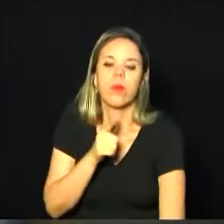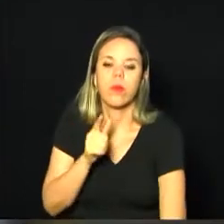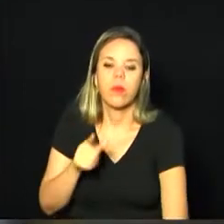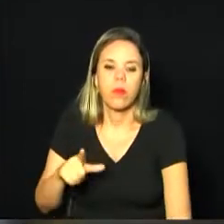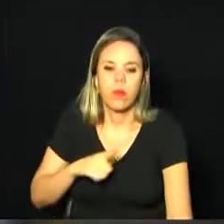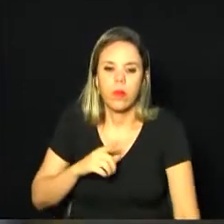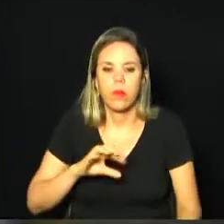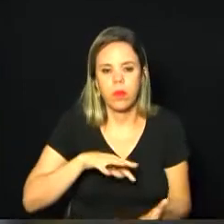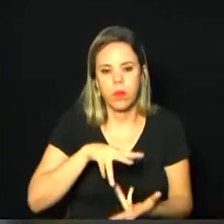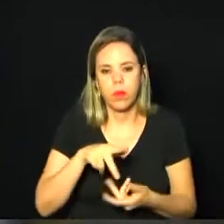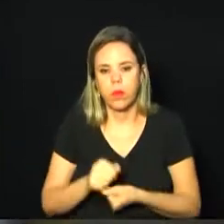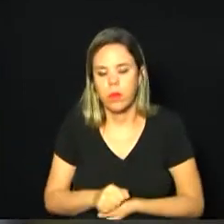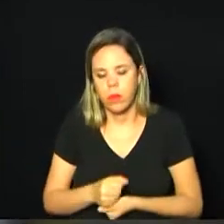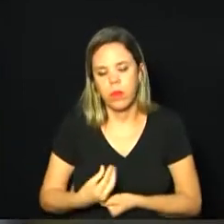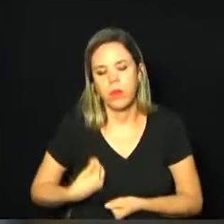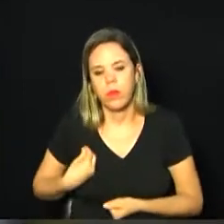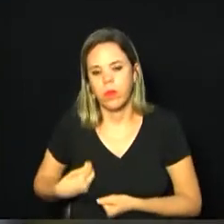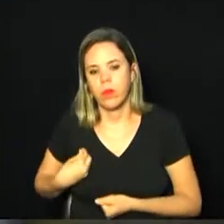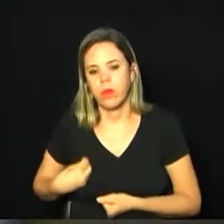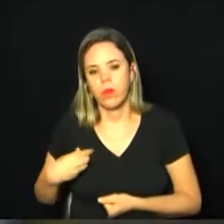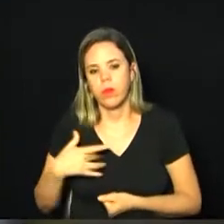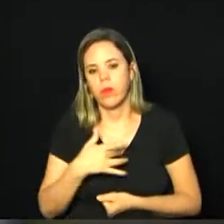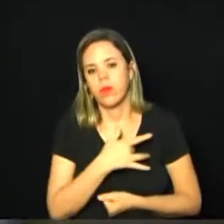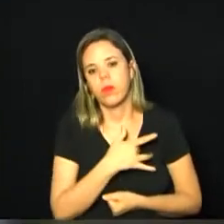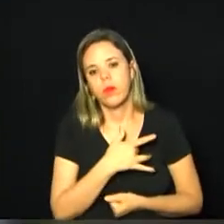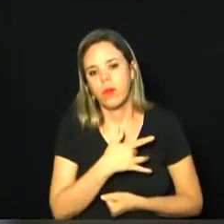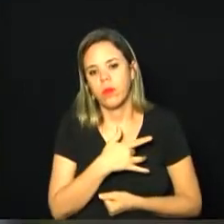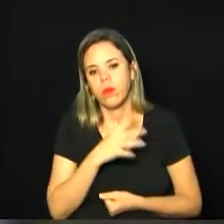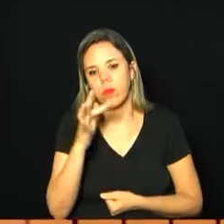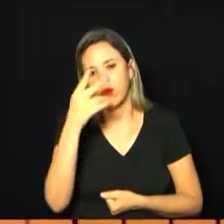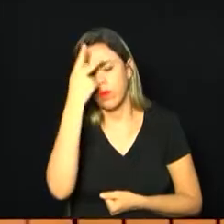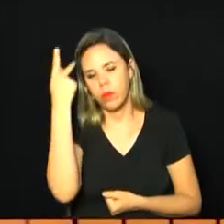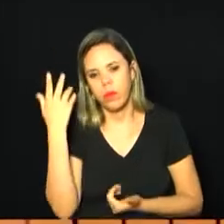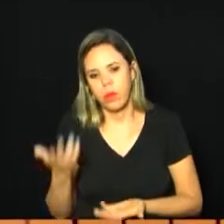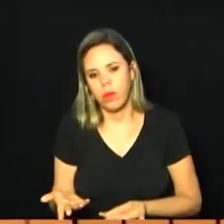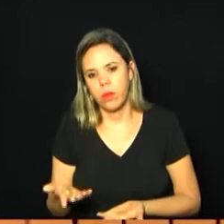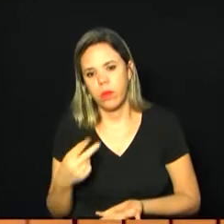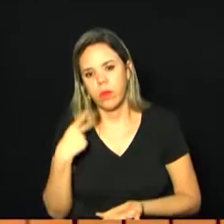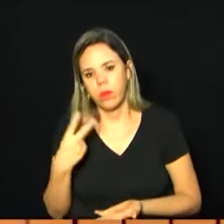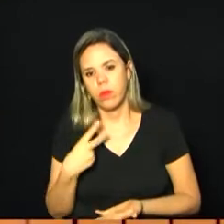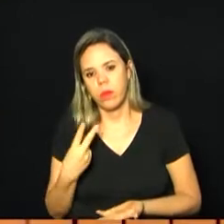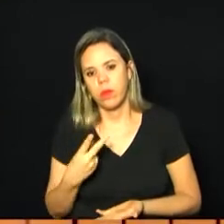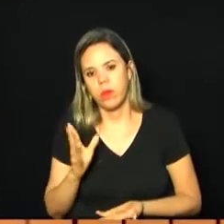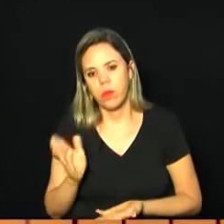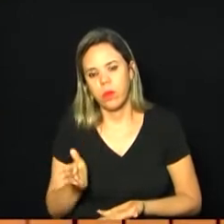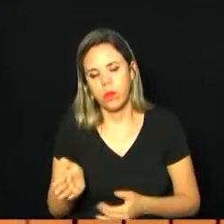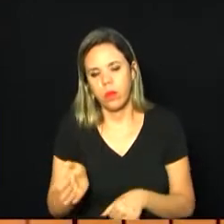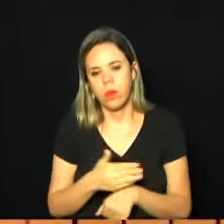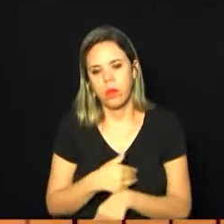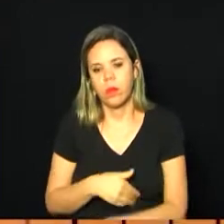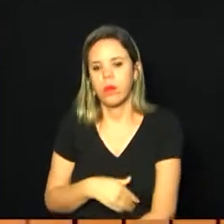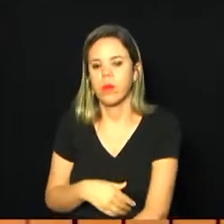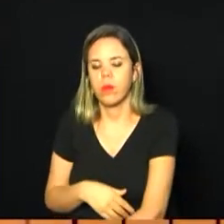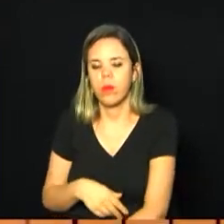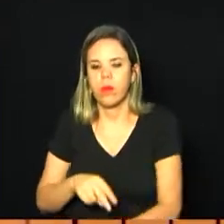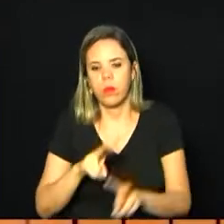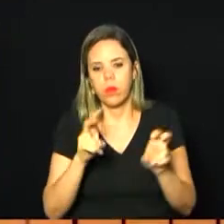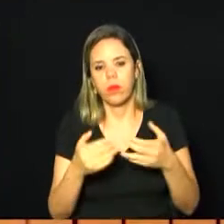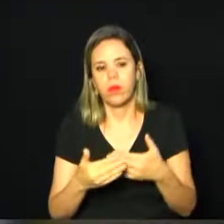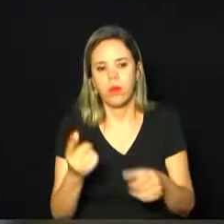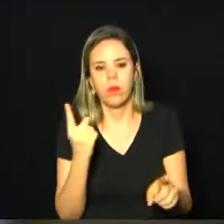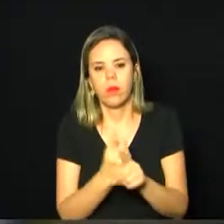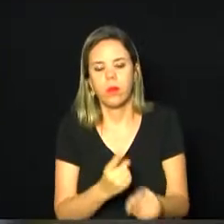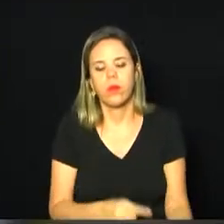garantir um planeta vivo saudável para as futuras gerações a parlamentar já adiantou os temas dos próximos